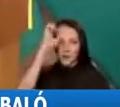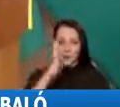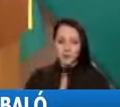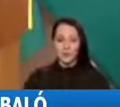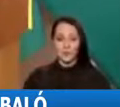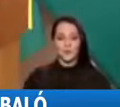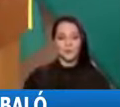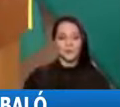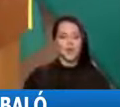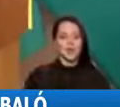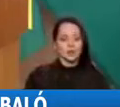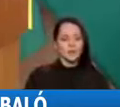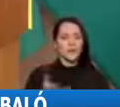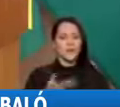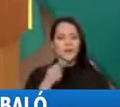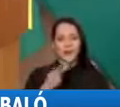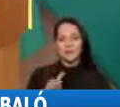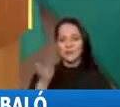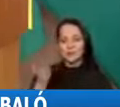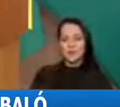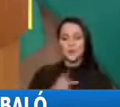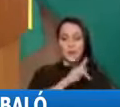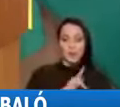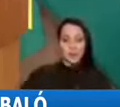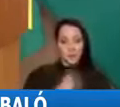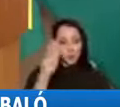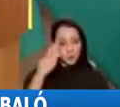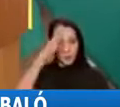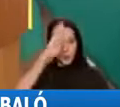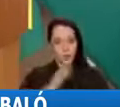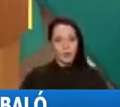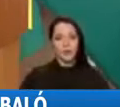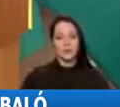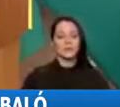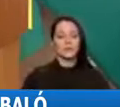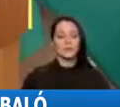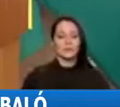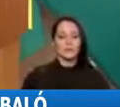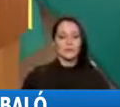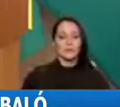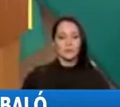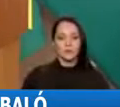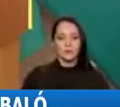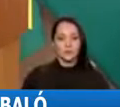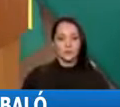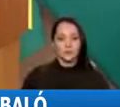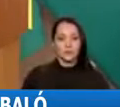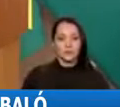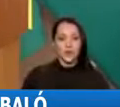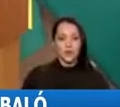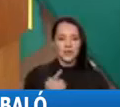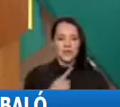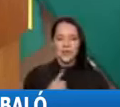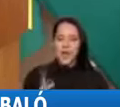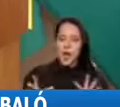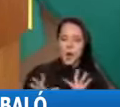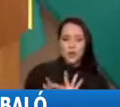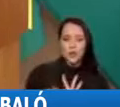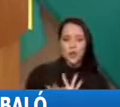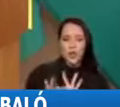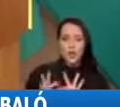eu quero dizer ao Senhor presente tem bolsonaro que Laços que nós temos